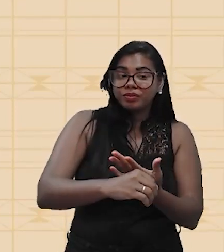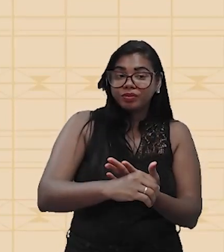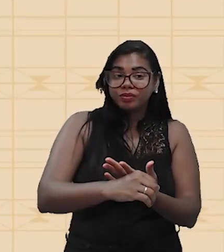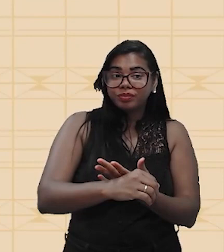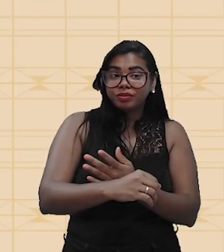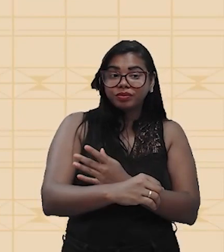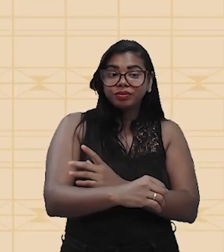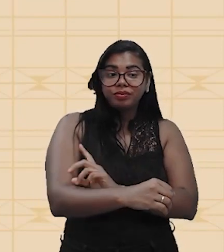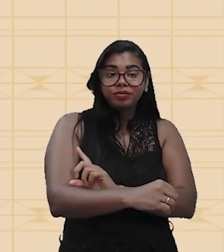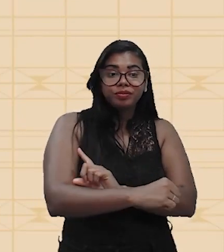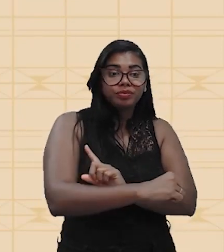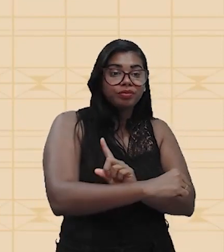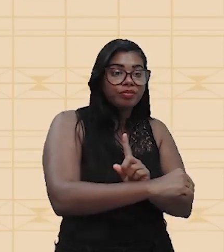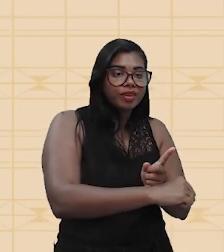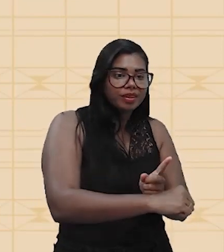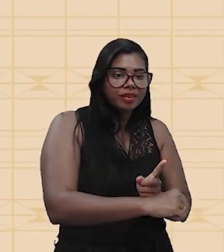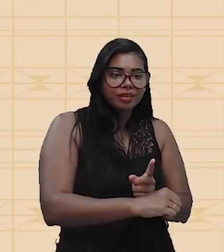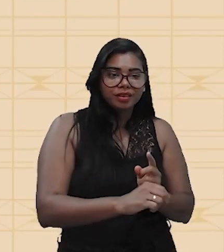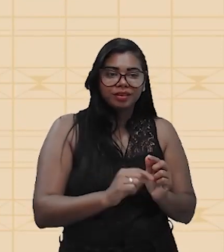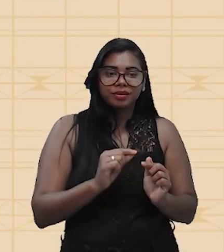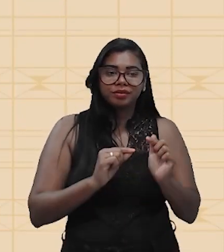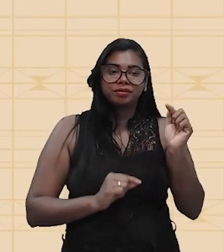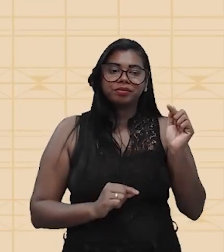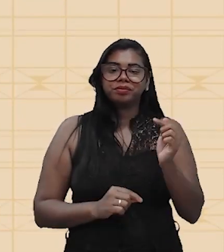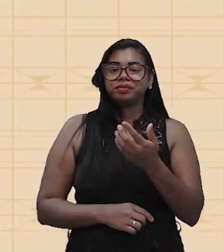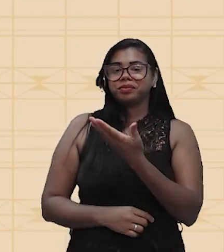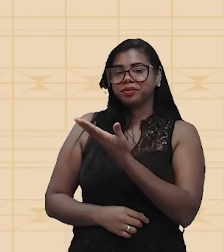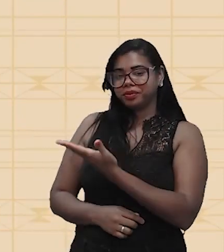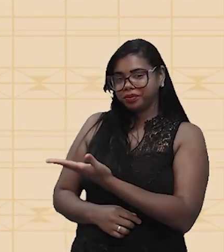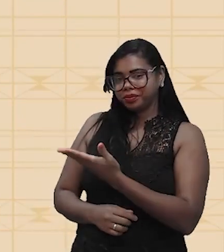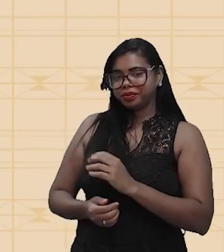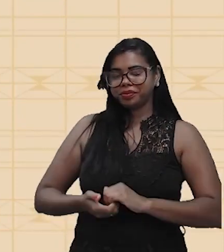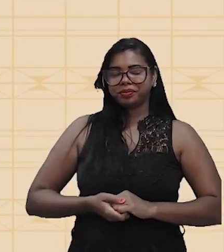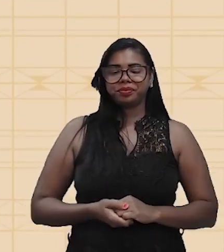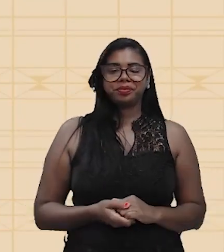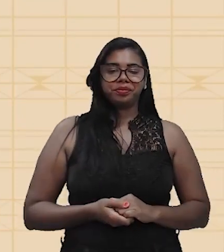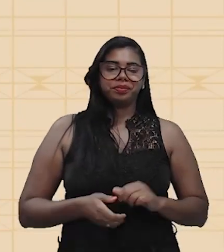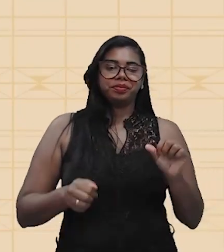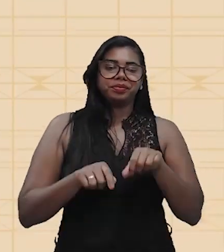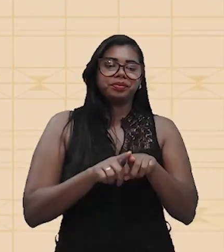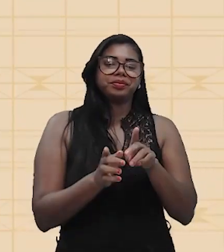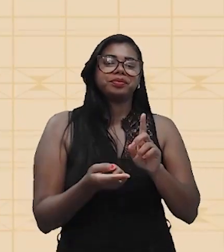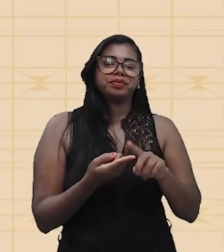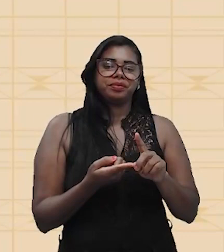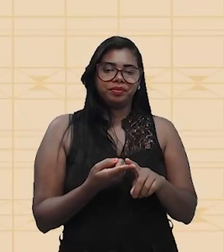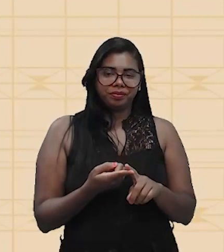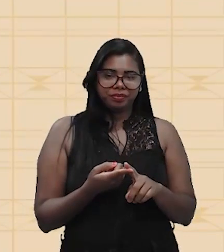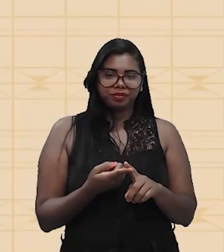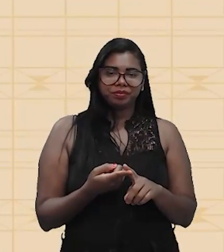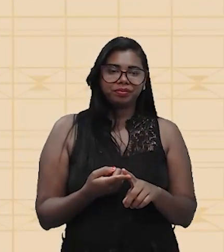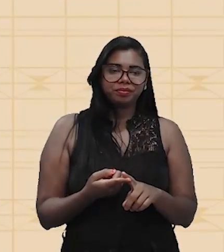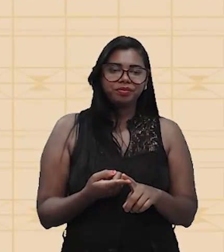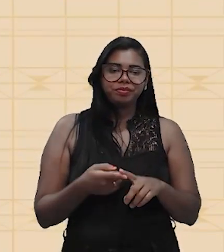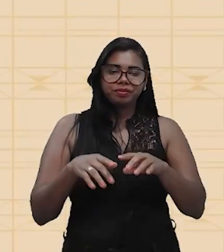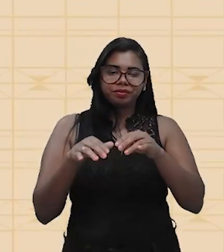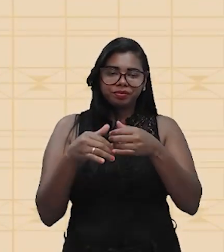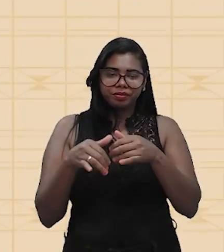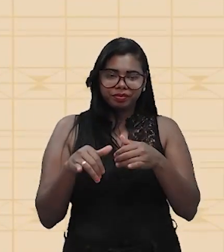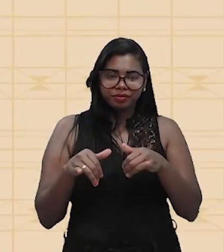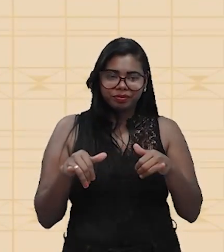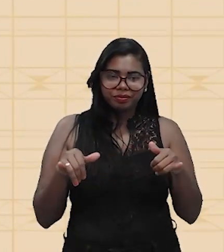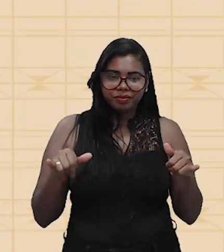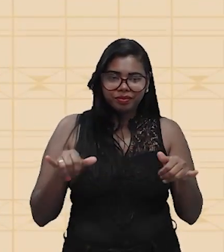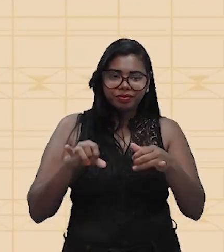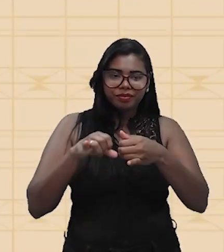é isso que um resistor ele vai fazer. Note que o resistor ele estrangula o valor da corrente elétrica devido